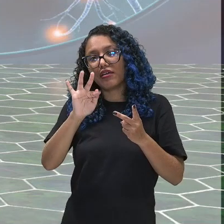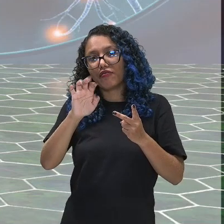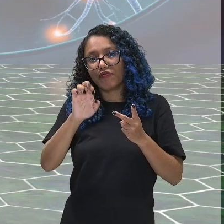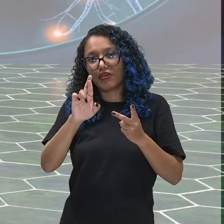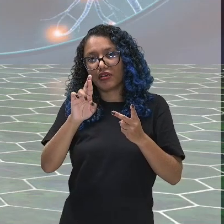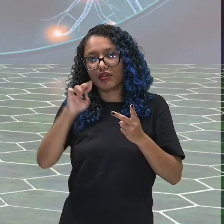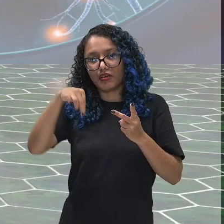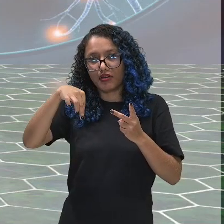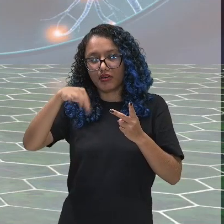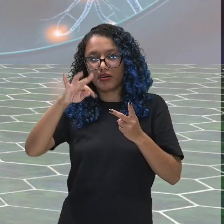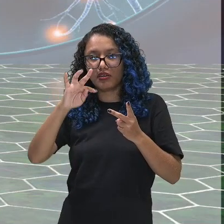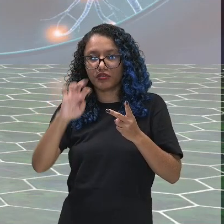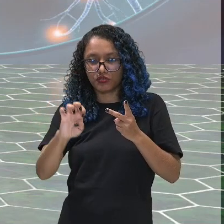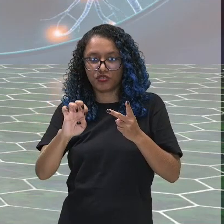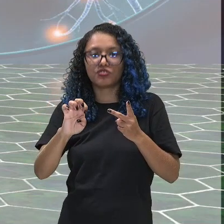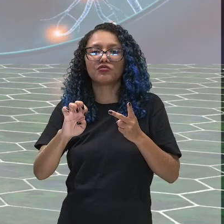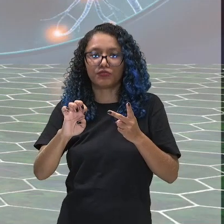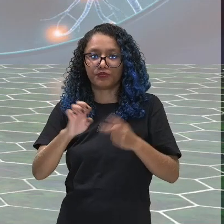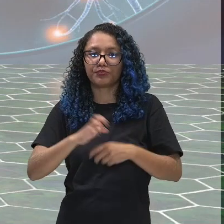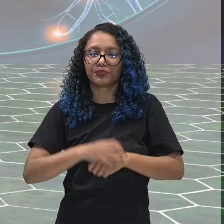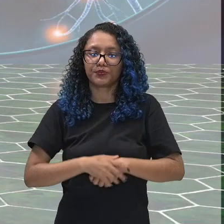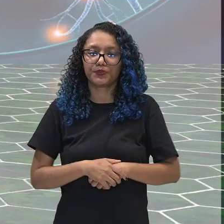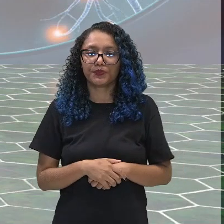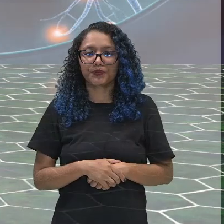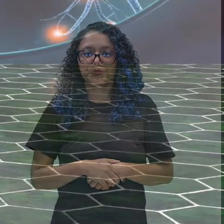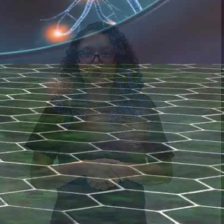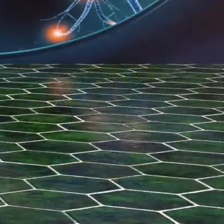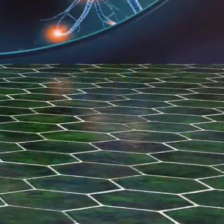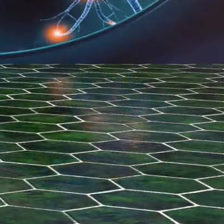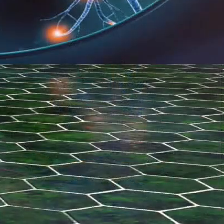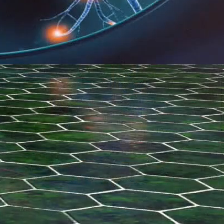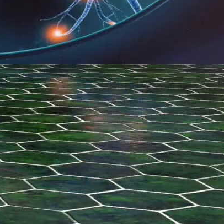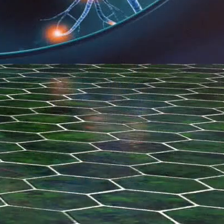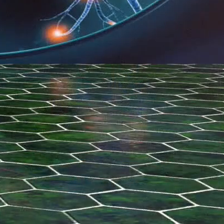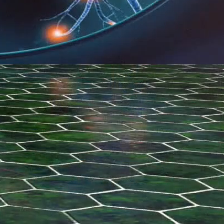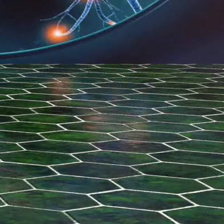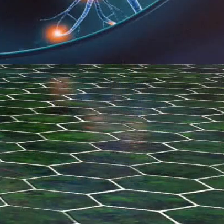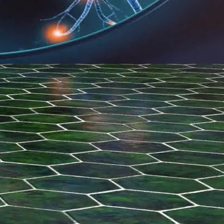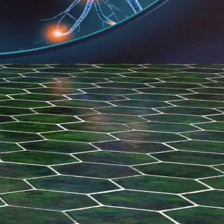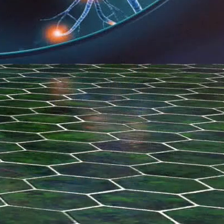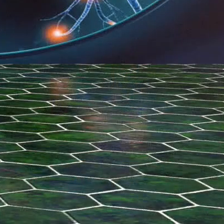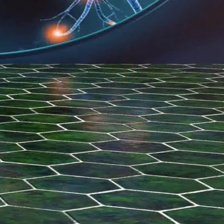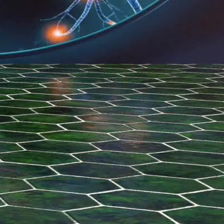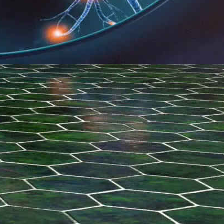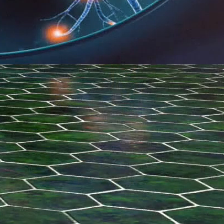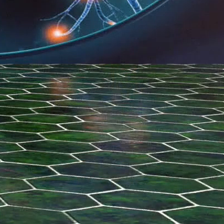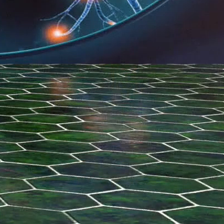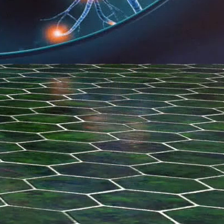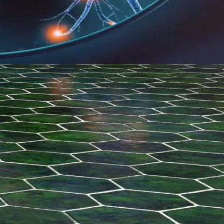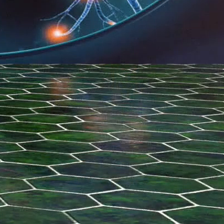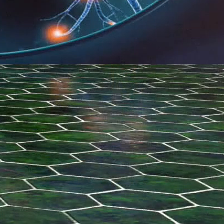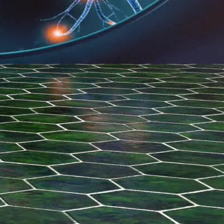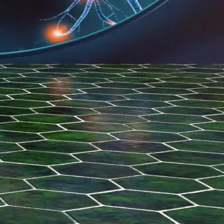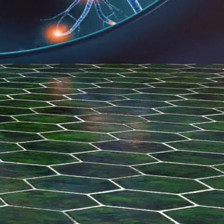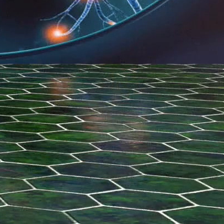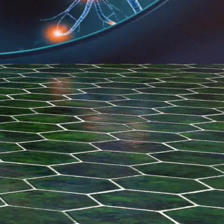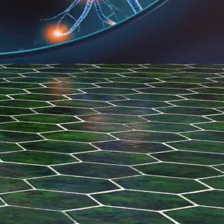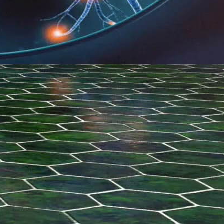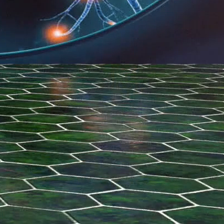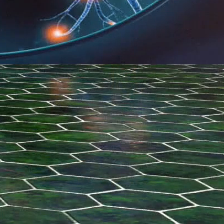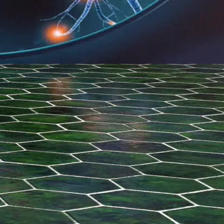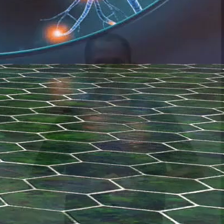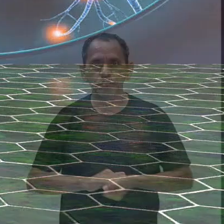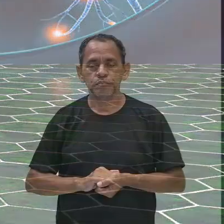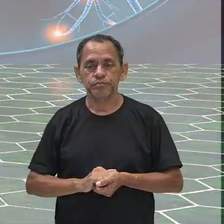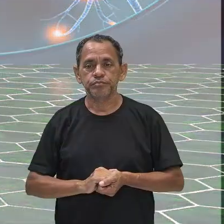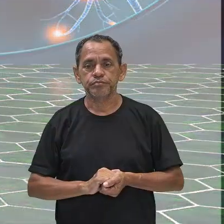a parte dos nervos sensitivos ou aferentes e a parte motora, que são os